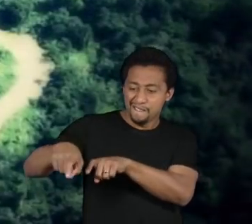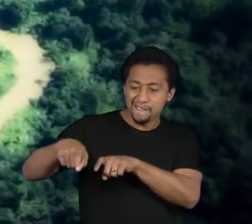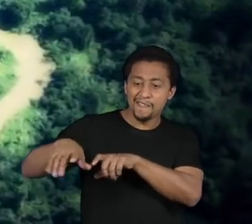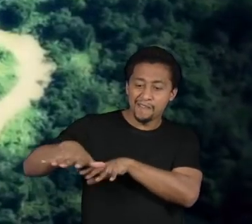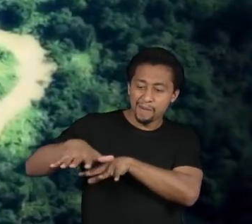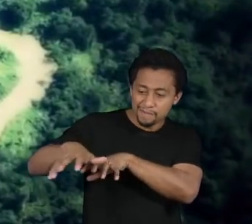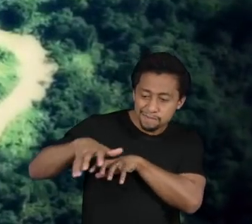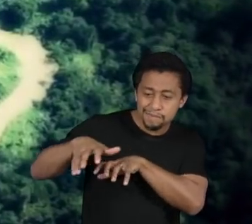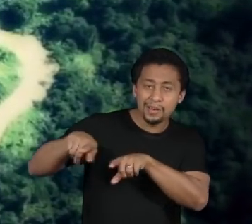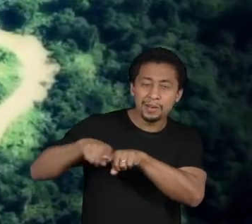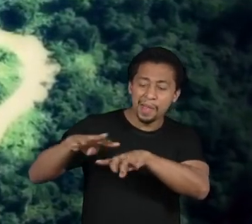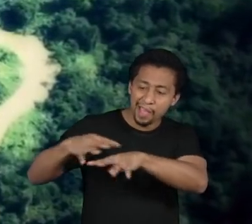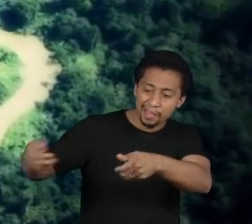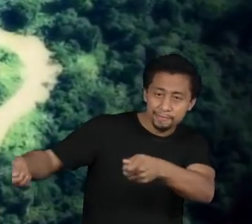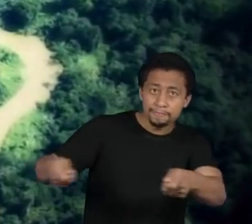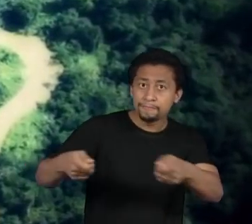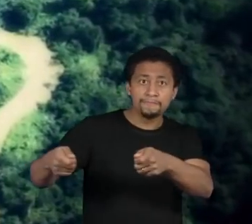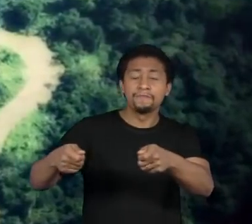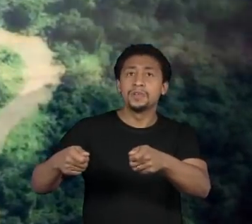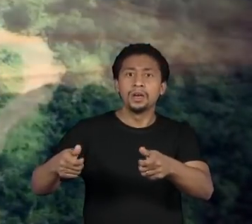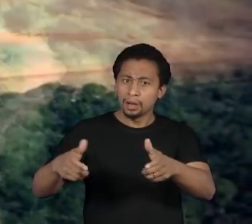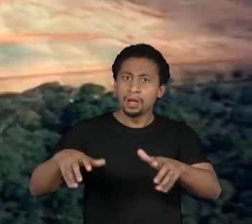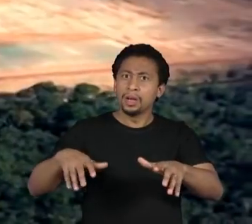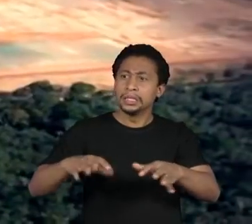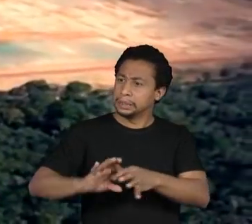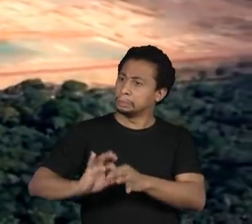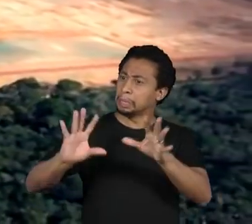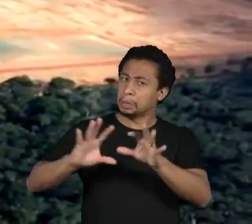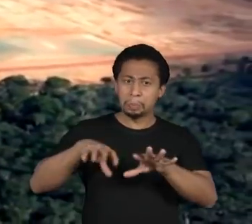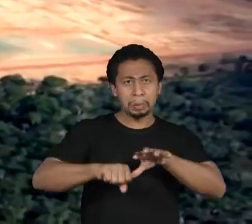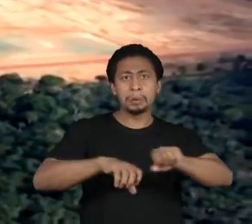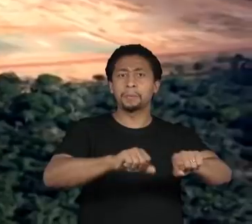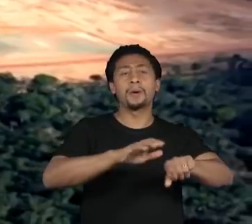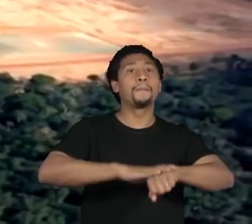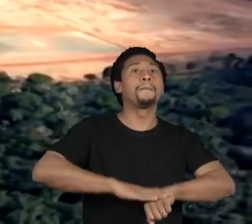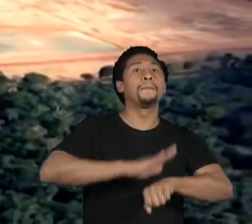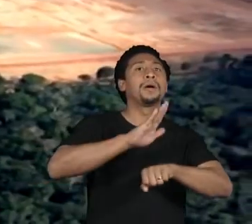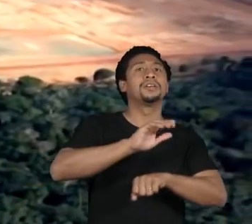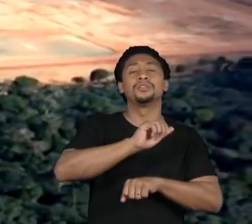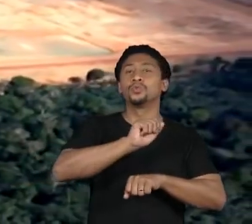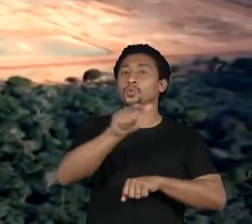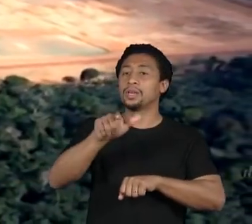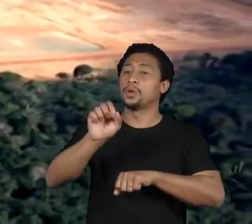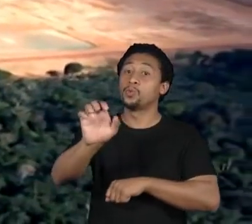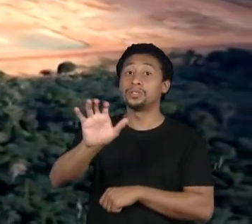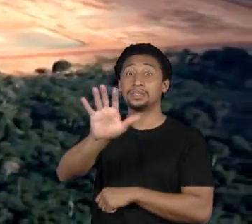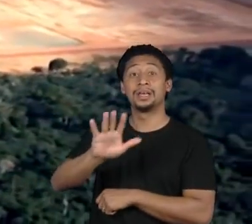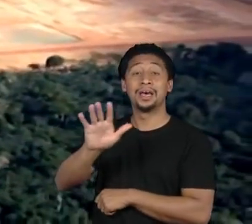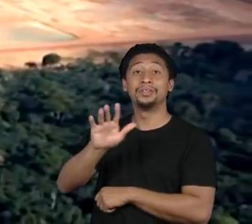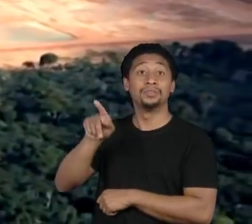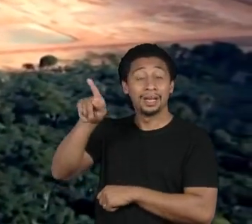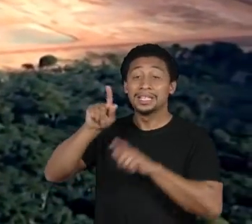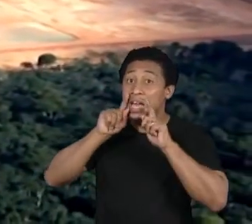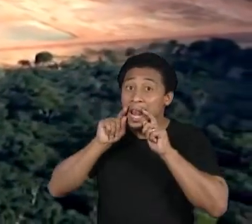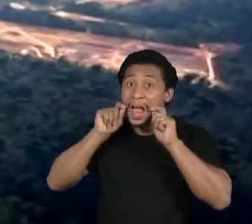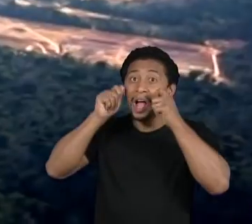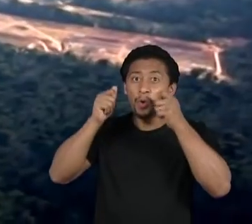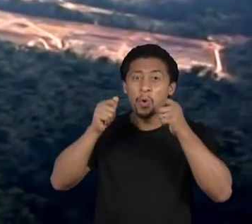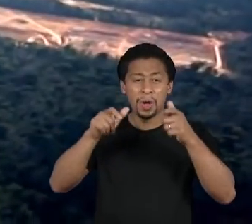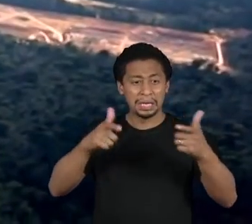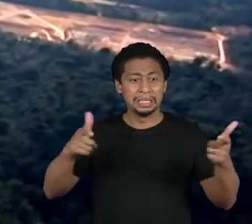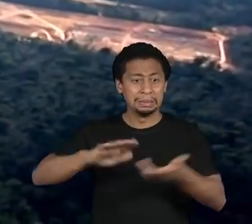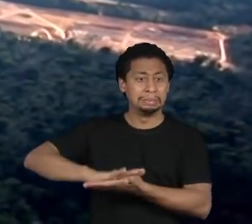Alagoas, em disputa com mineradores. Quase um terço de todos esses pedidos registrados buscam por